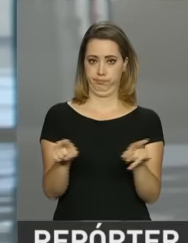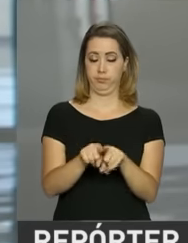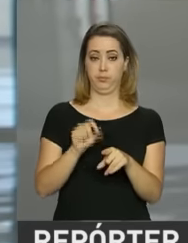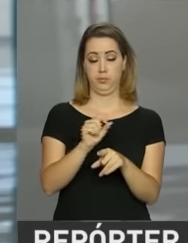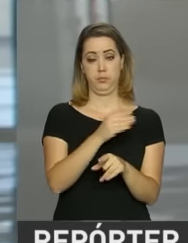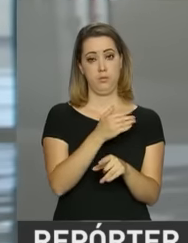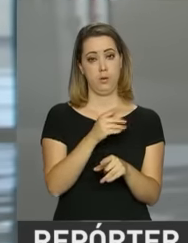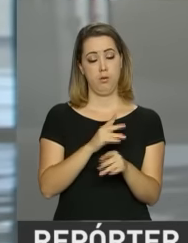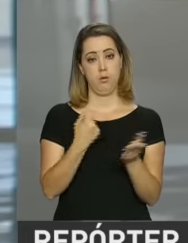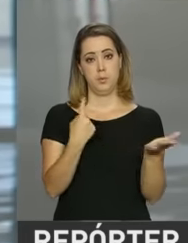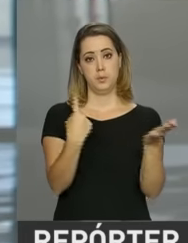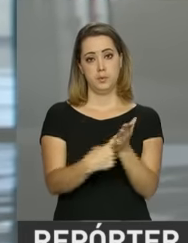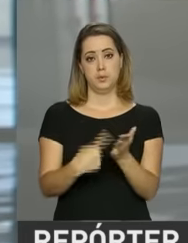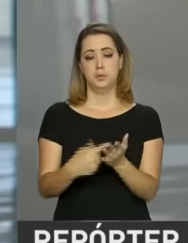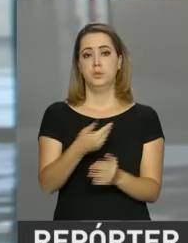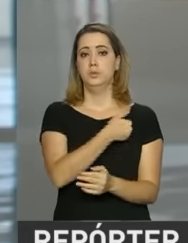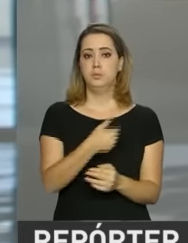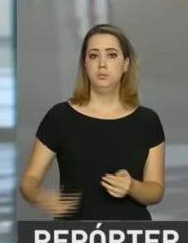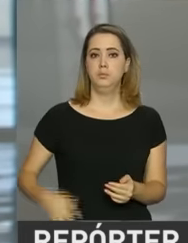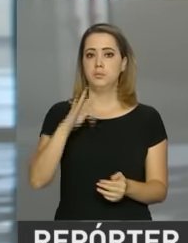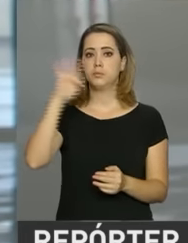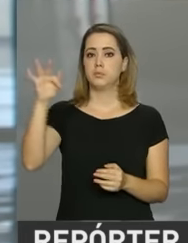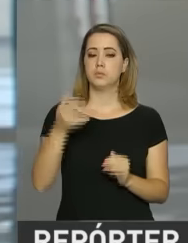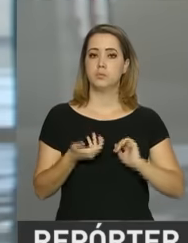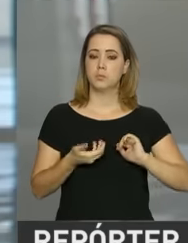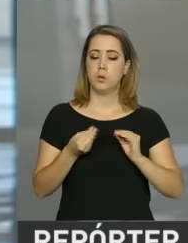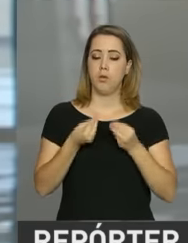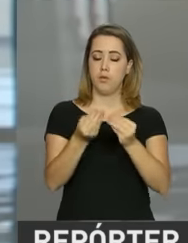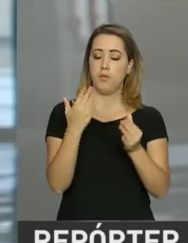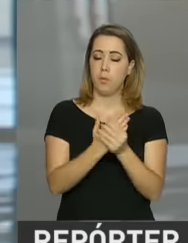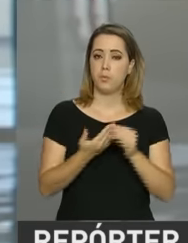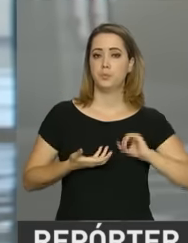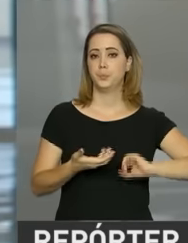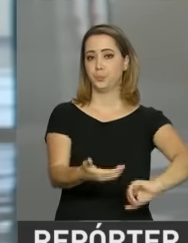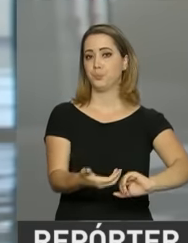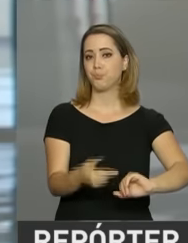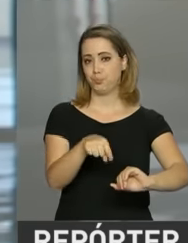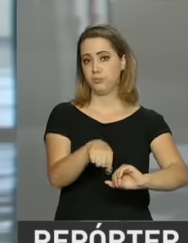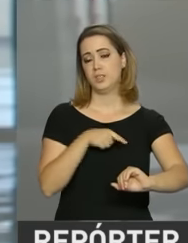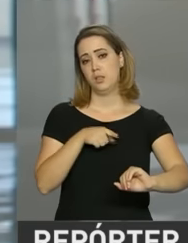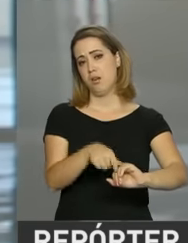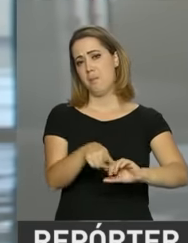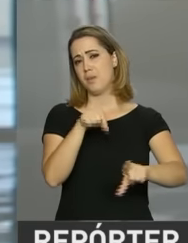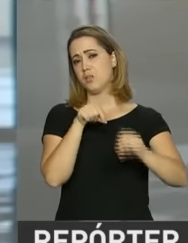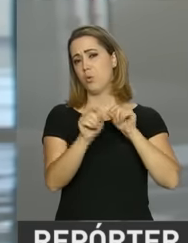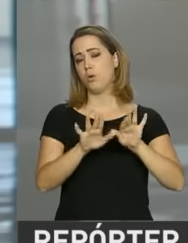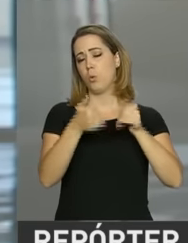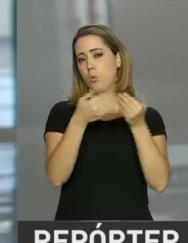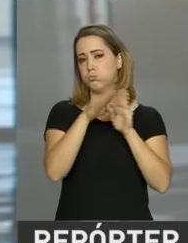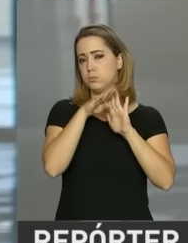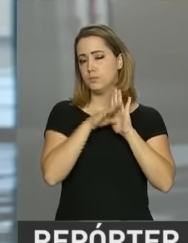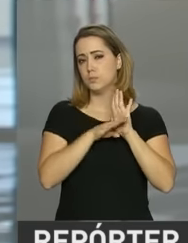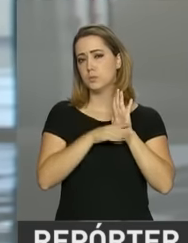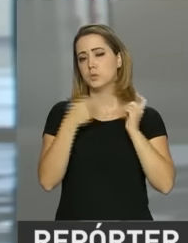enviar ao congresso Nacional um projeto de lei complementar que vai definir as medidas que viabilizem o ajuste fiscal para o